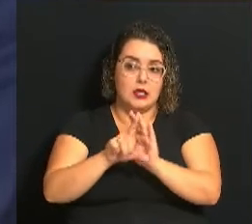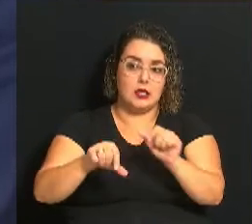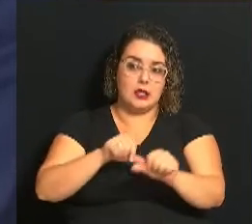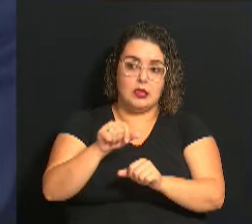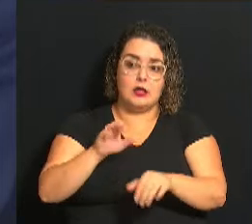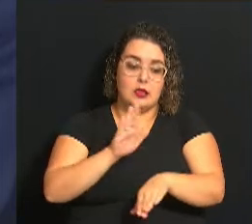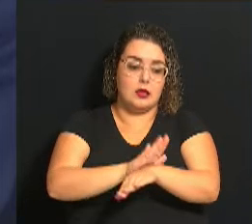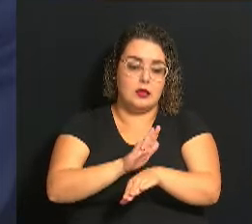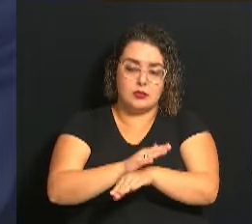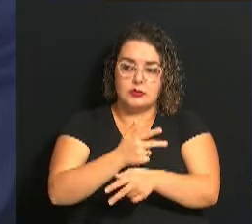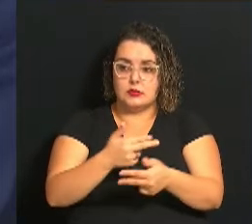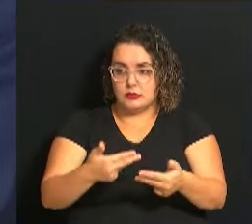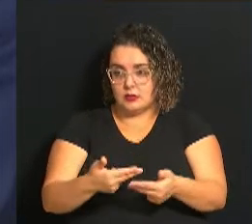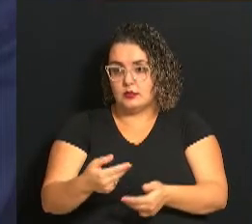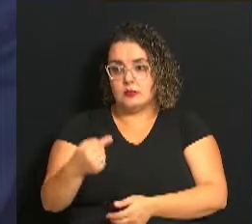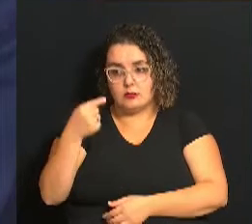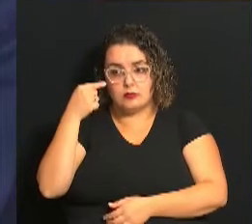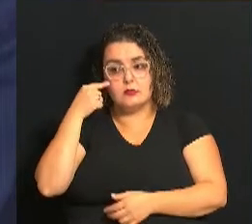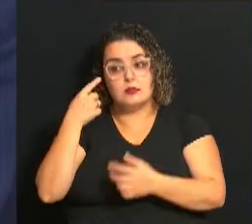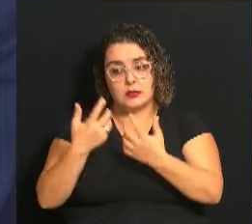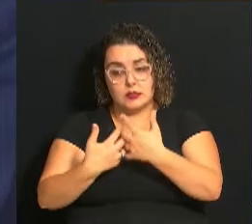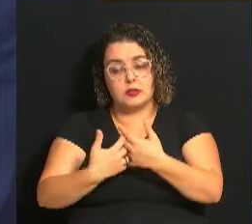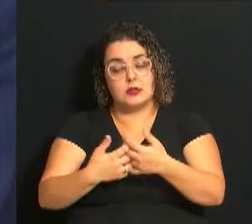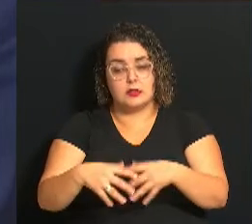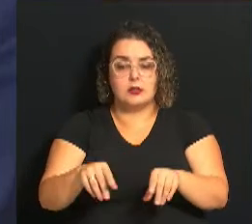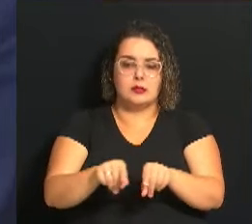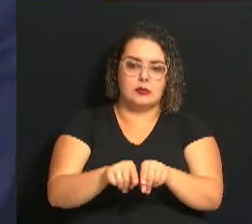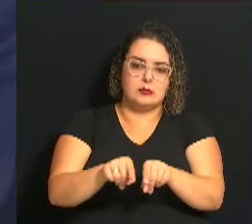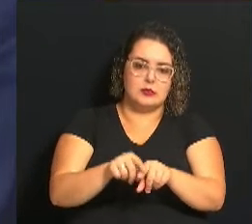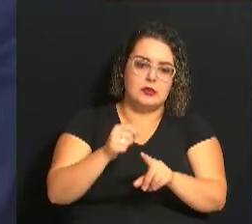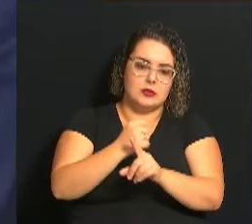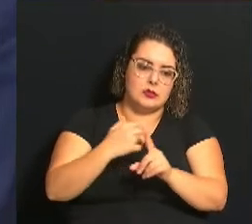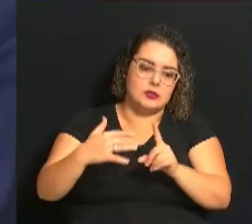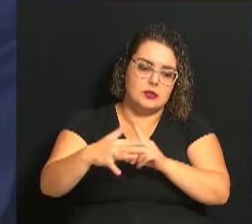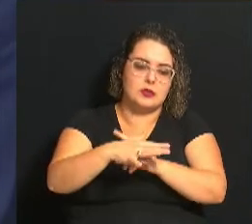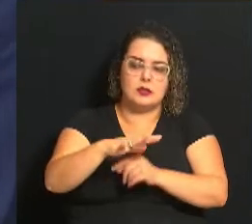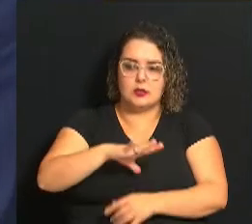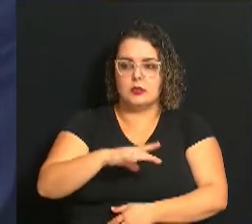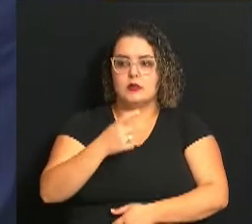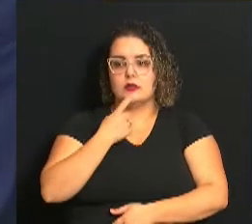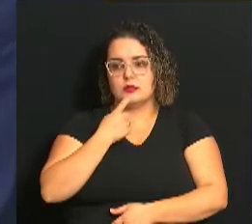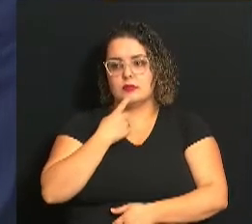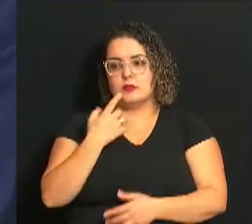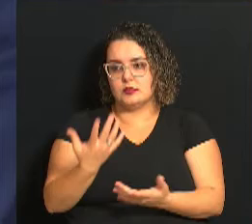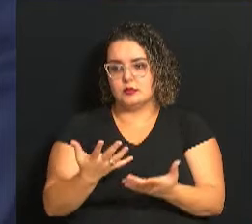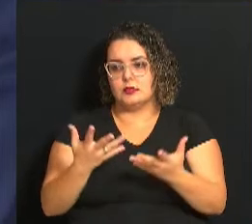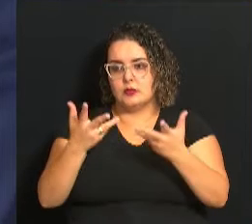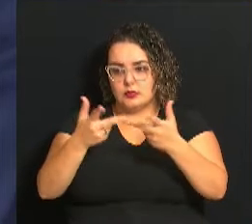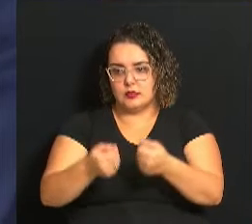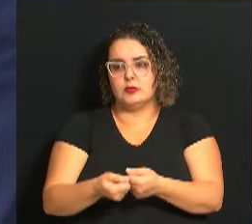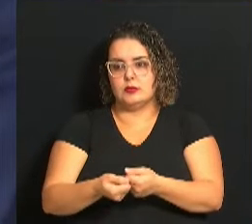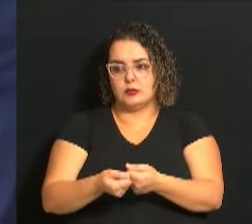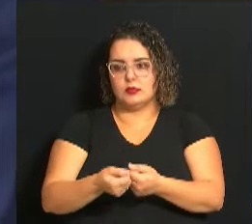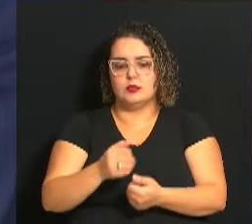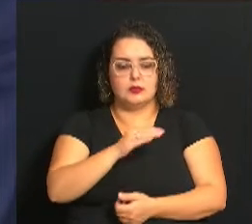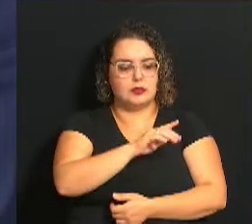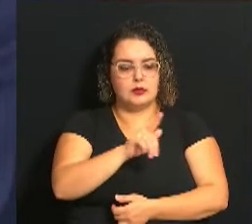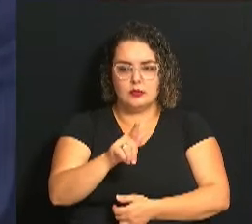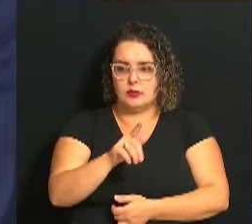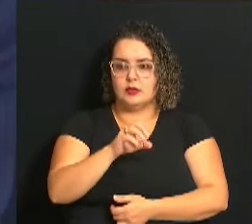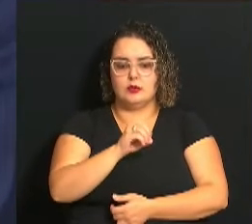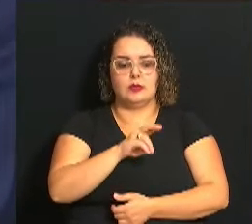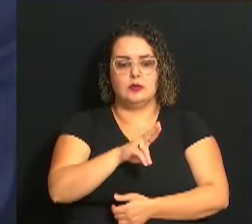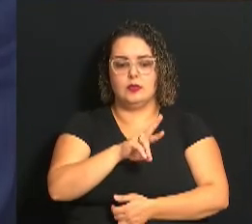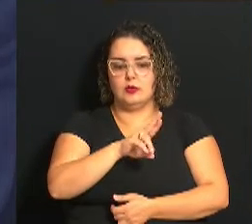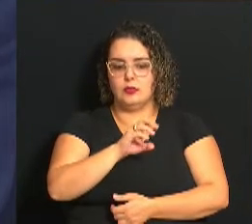nisso, porque a gente tem que pensar também nas questões sociais do município, porque tudo acaba ficando lá, Campo Grande, Ouro Verde, e a